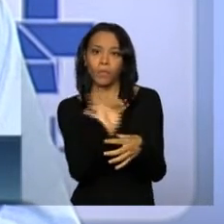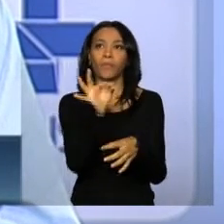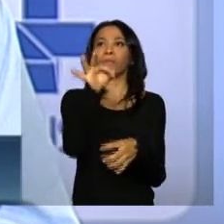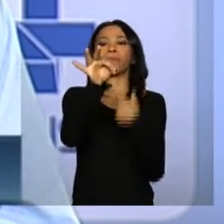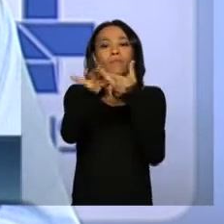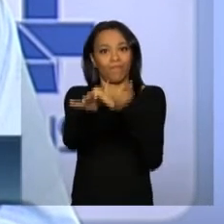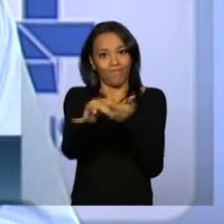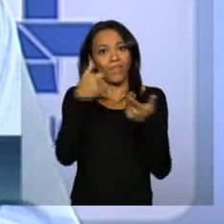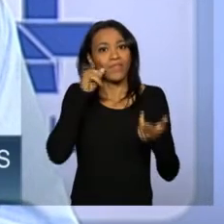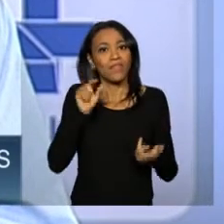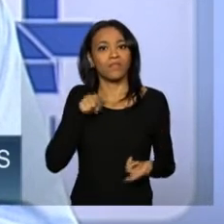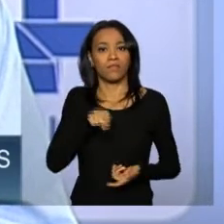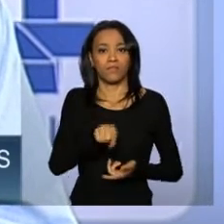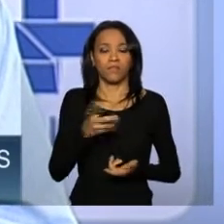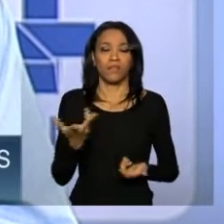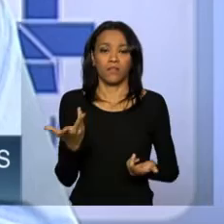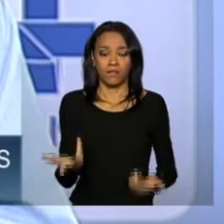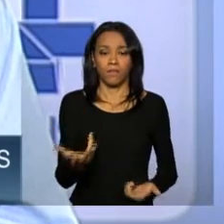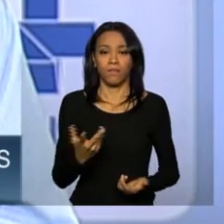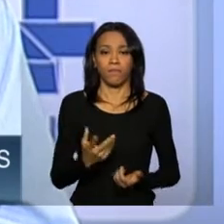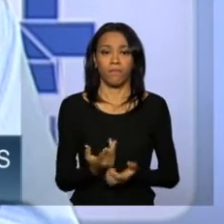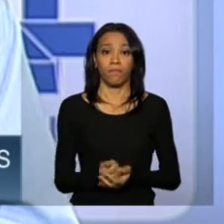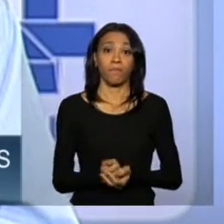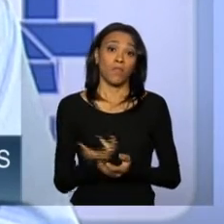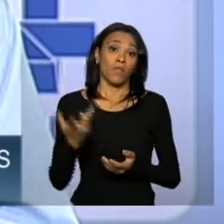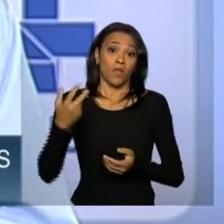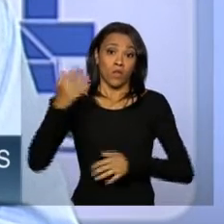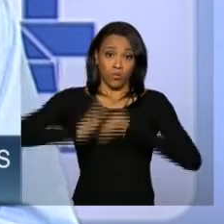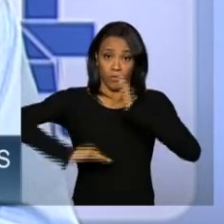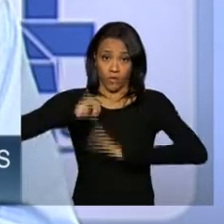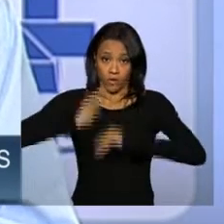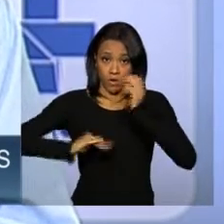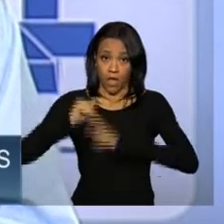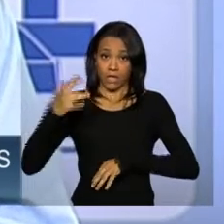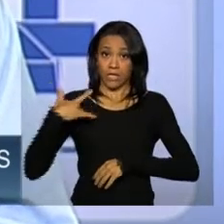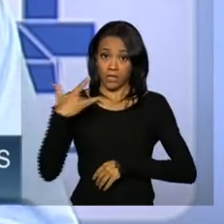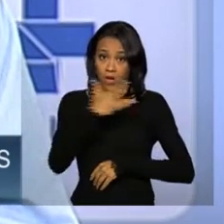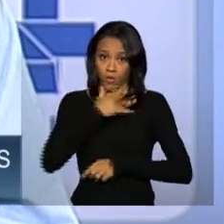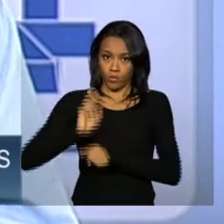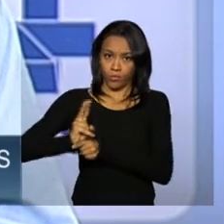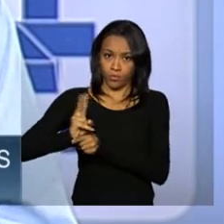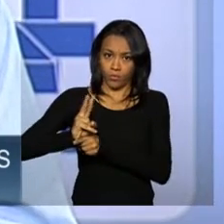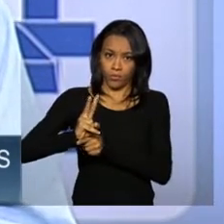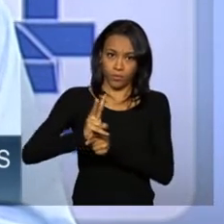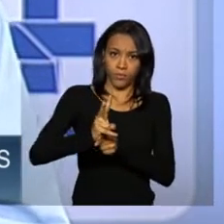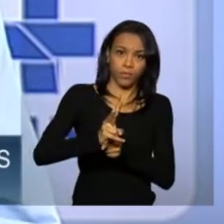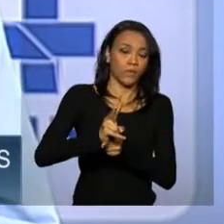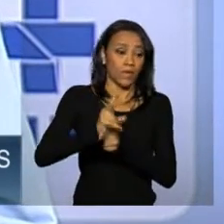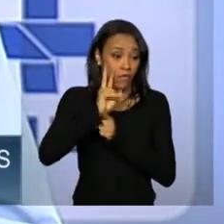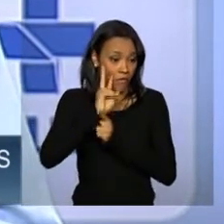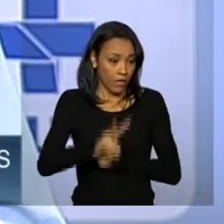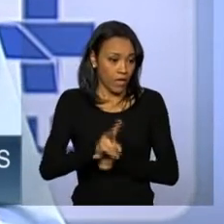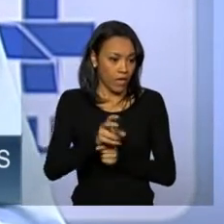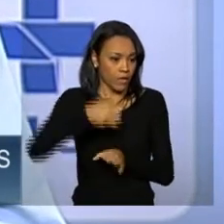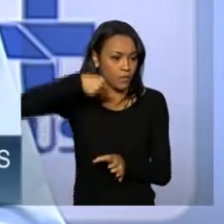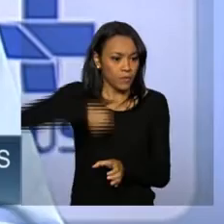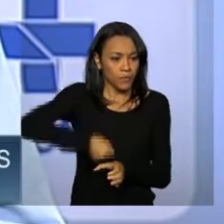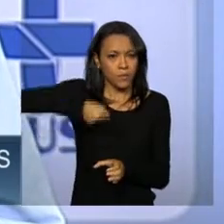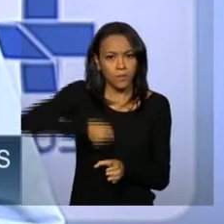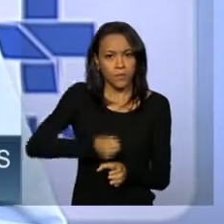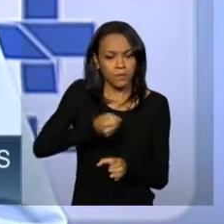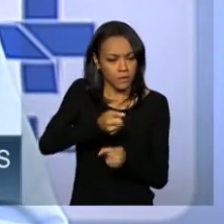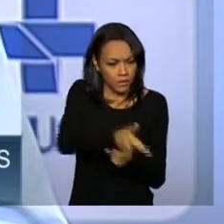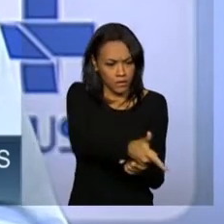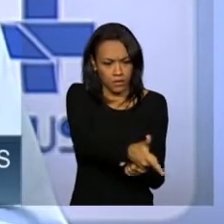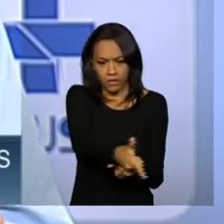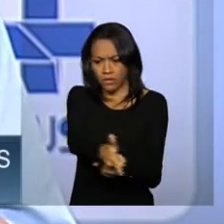os agentes de controle de endemias fazem a aplicação do larvicida naqueles criadouros que não podem ou que